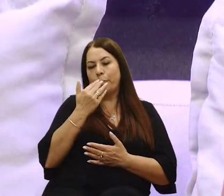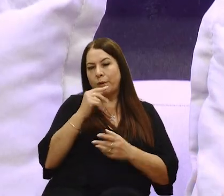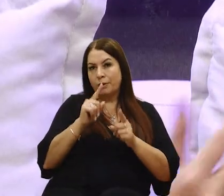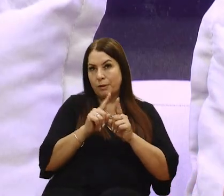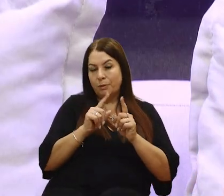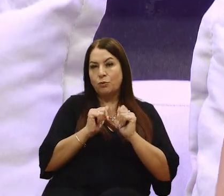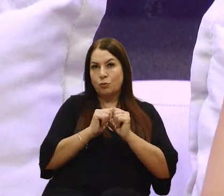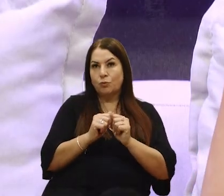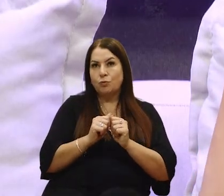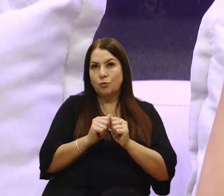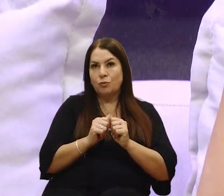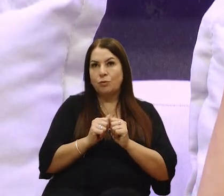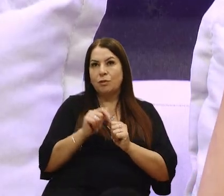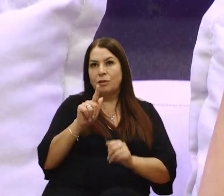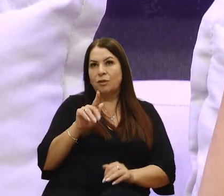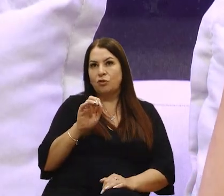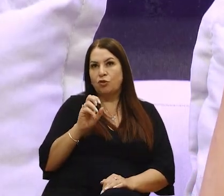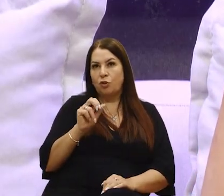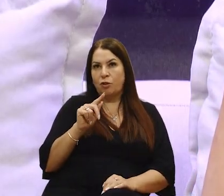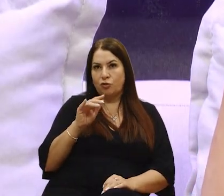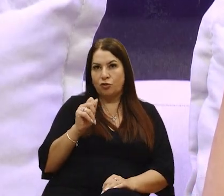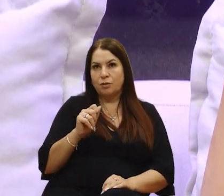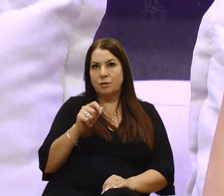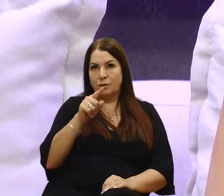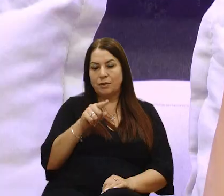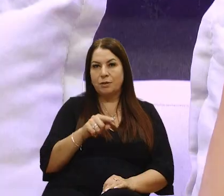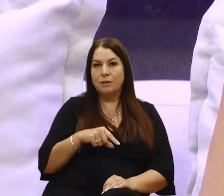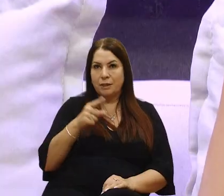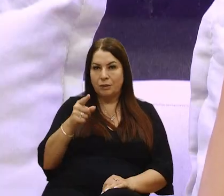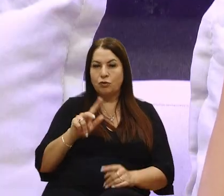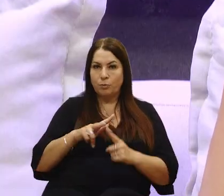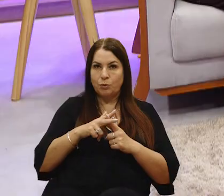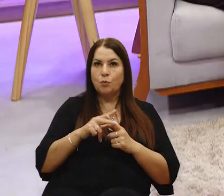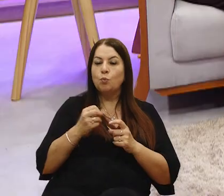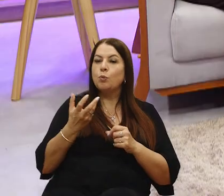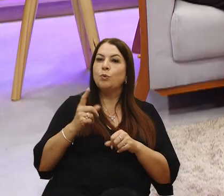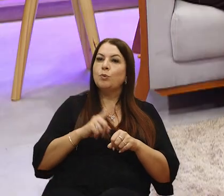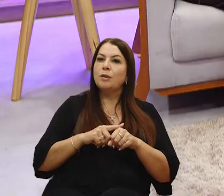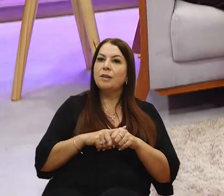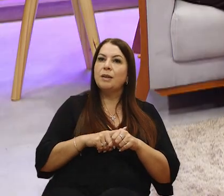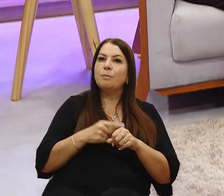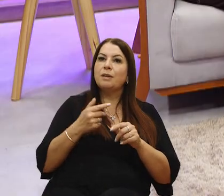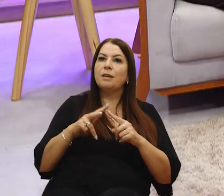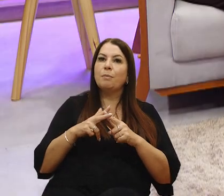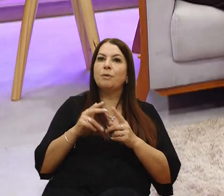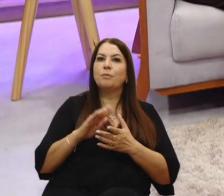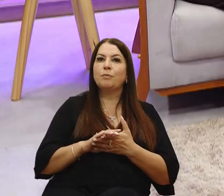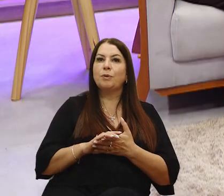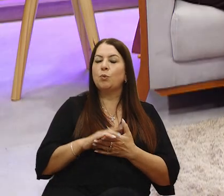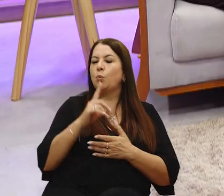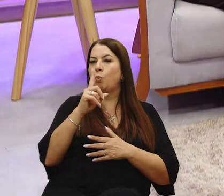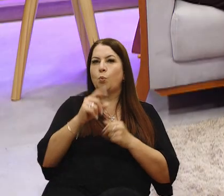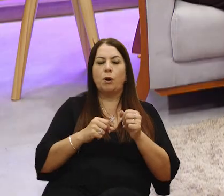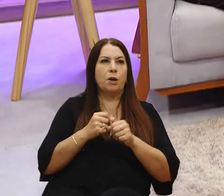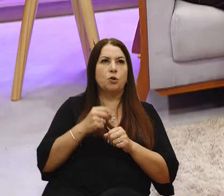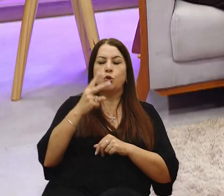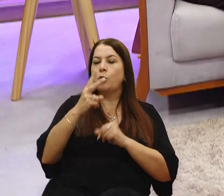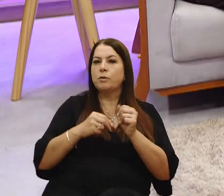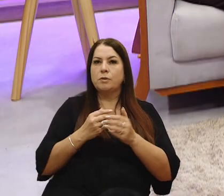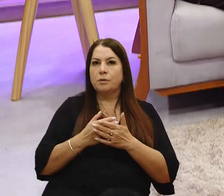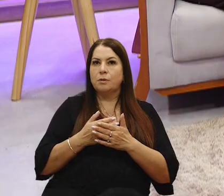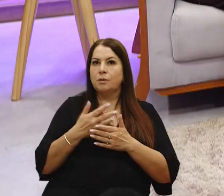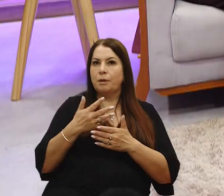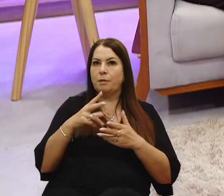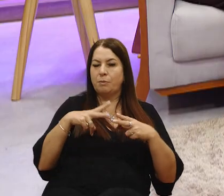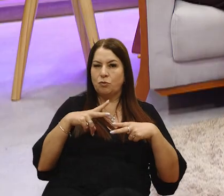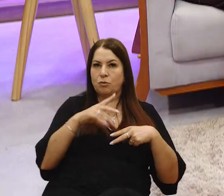E toda a parte de alimentação com a Georgia que eu ajustei. A Cláudia já está na manutenção. Quanto tempo para chegar até na manutenção? Há